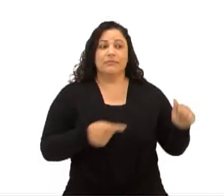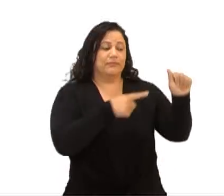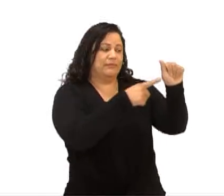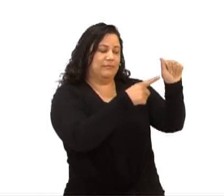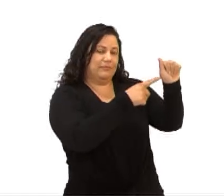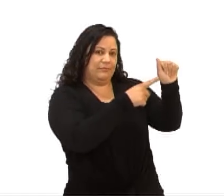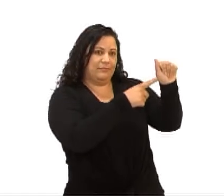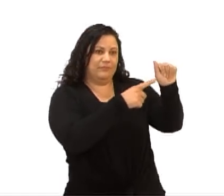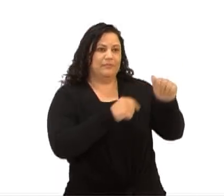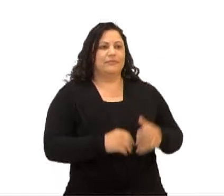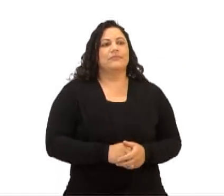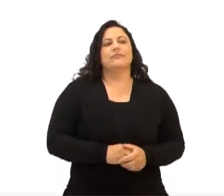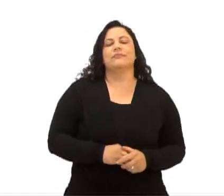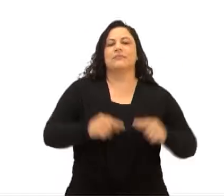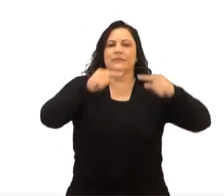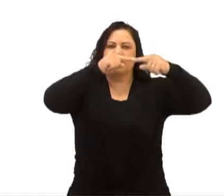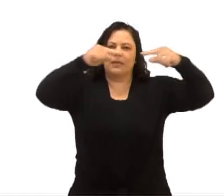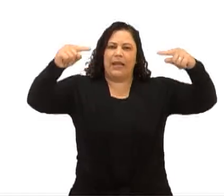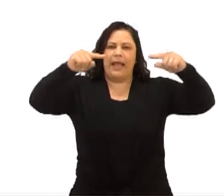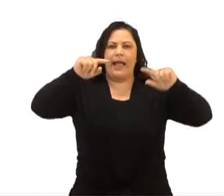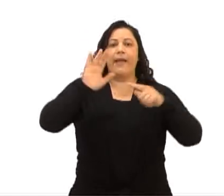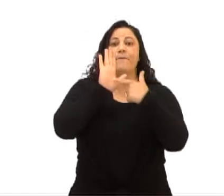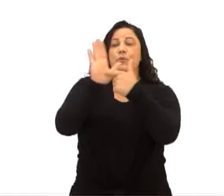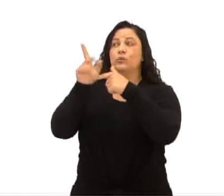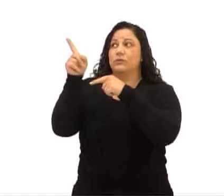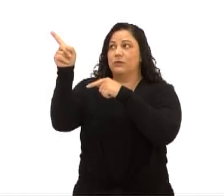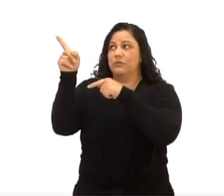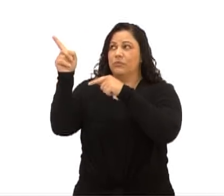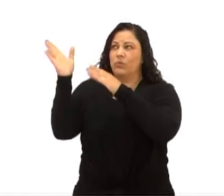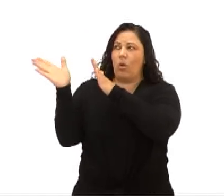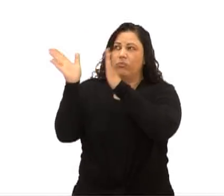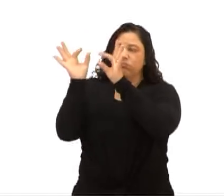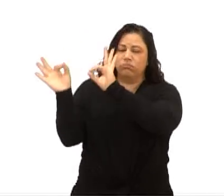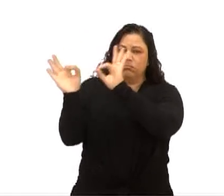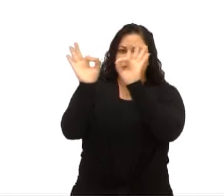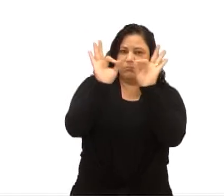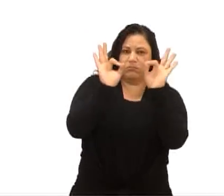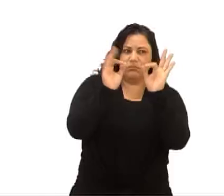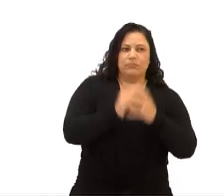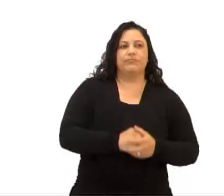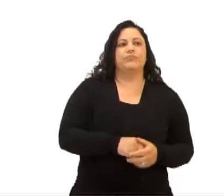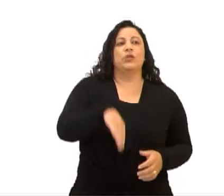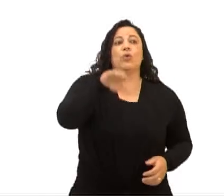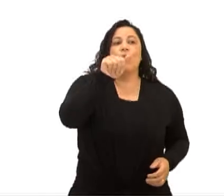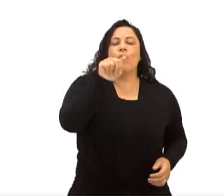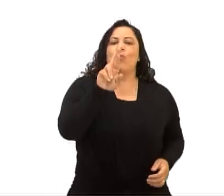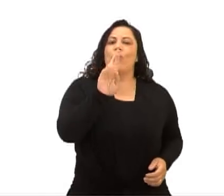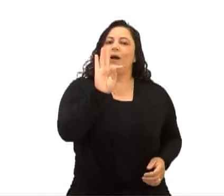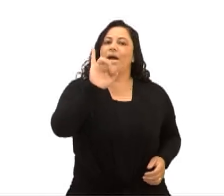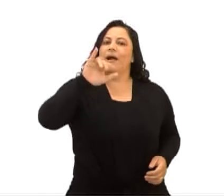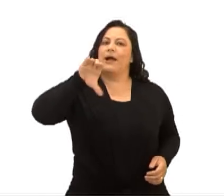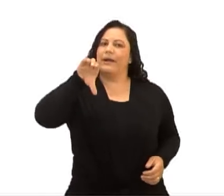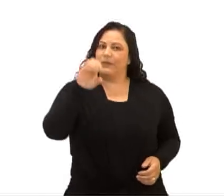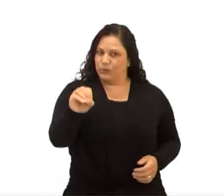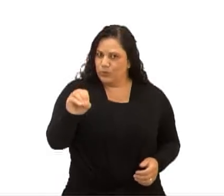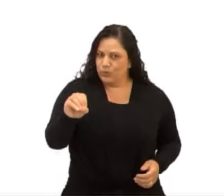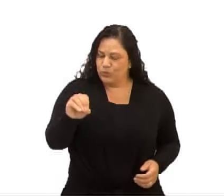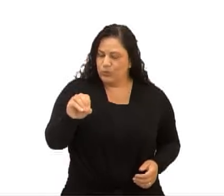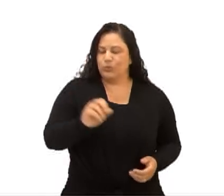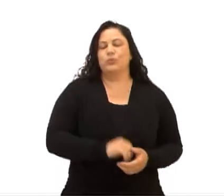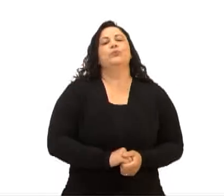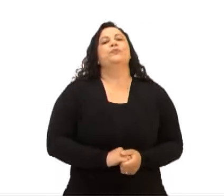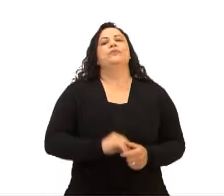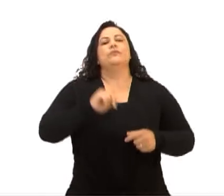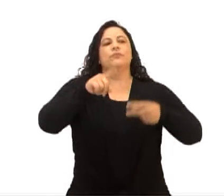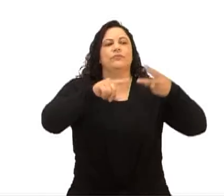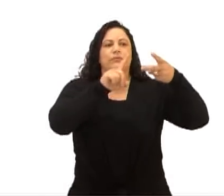A está identificando, então, o círculo polar ártico, né, que fica lá no extremo norte, no polo norte.